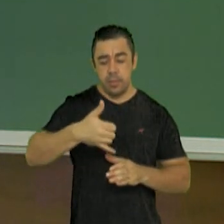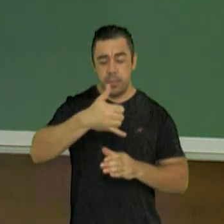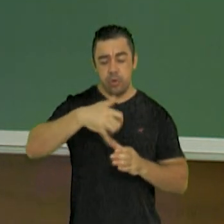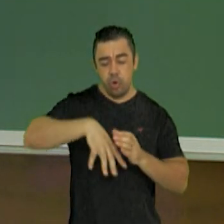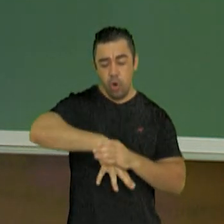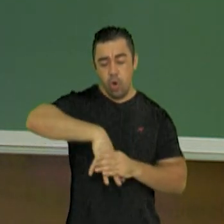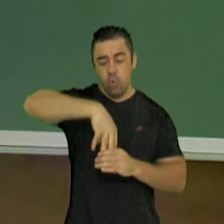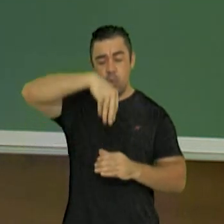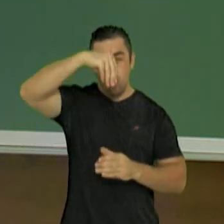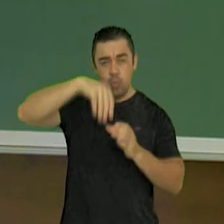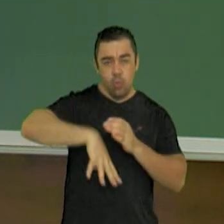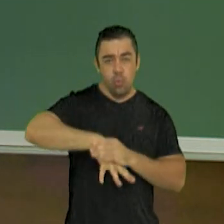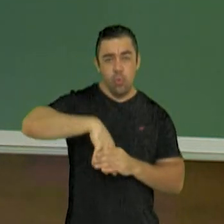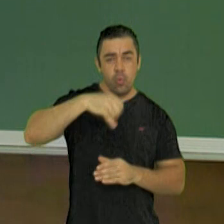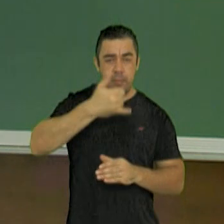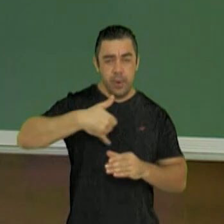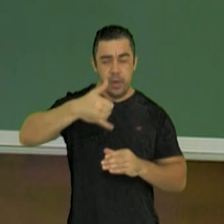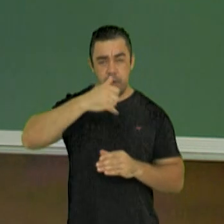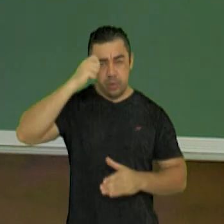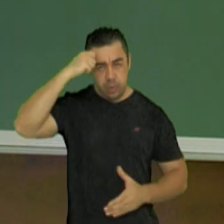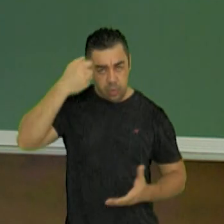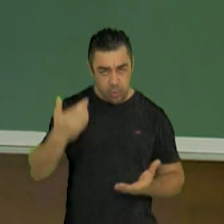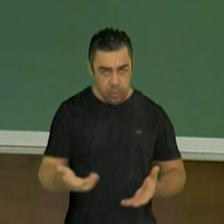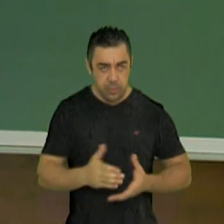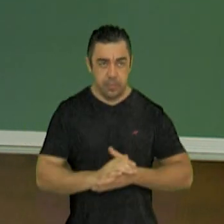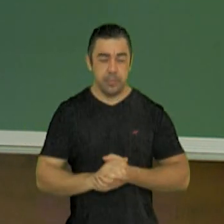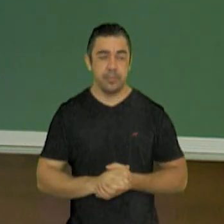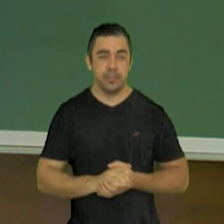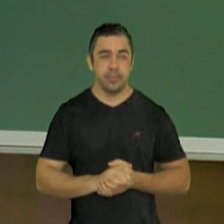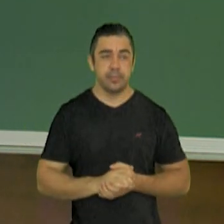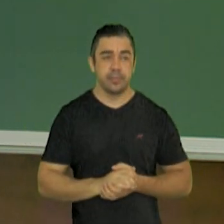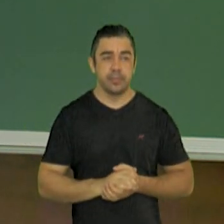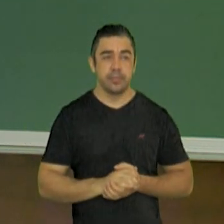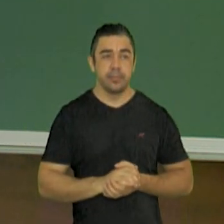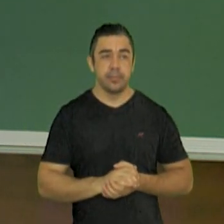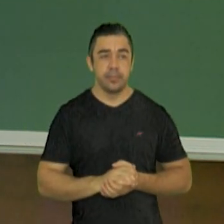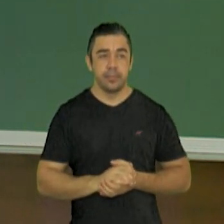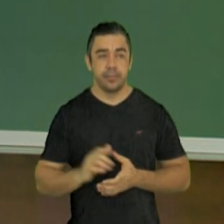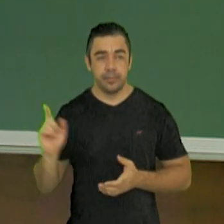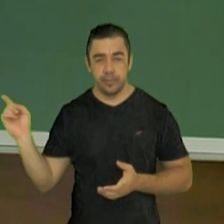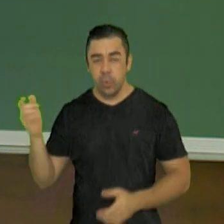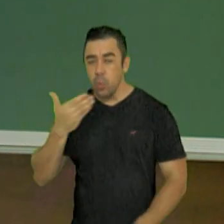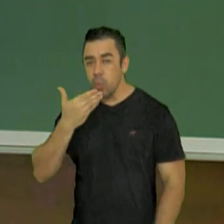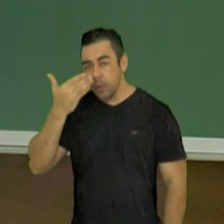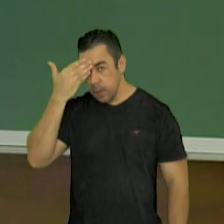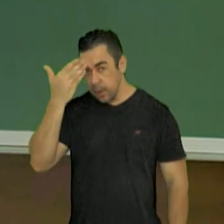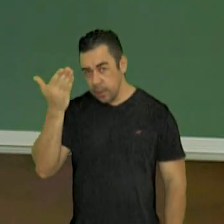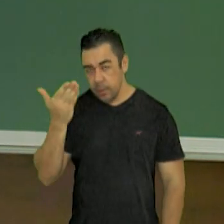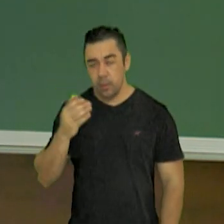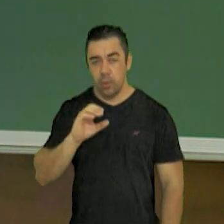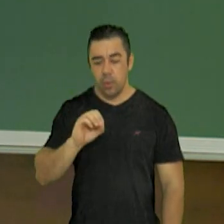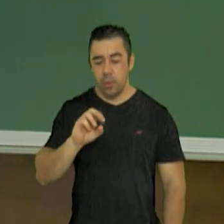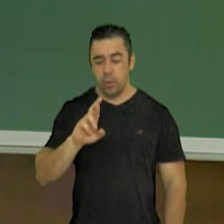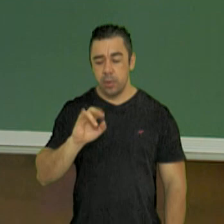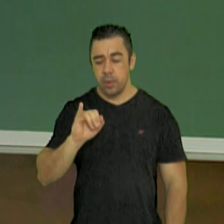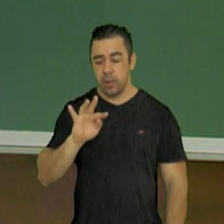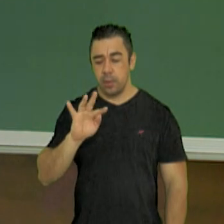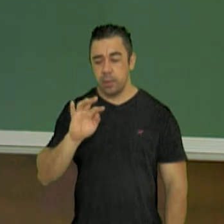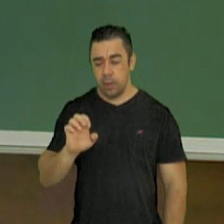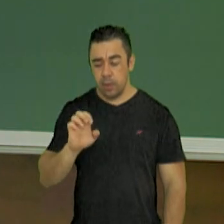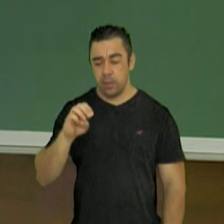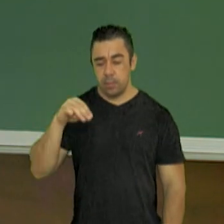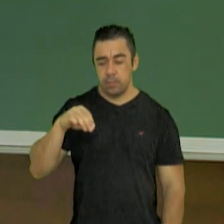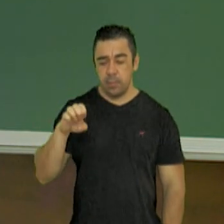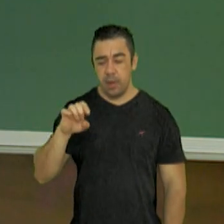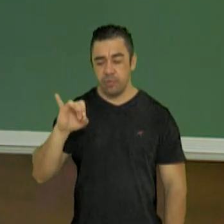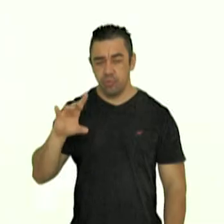extração e a industrialização de derivados de petróleo. O Oriente Médio, como a gente sabe, a economia da maioria dos